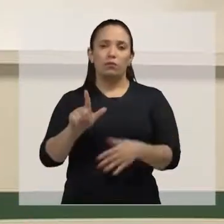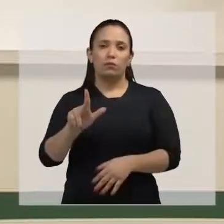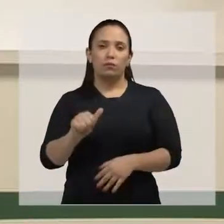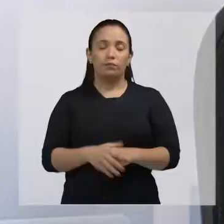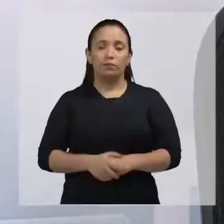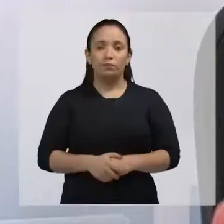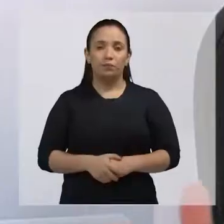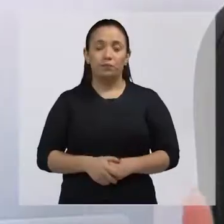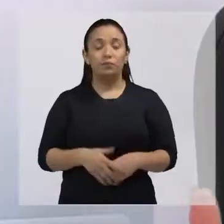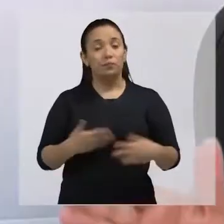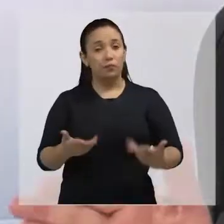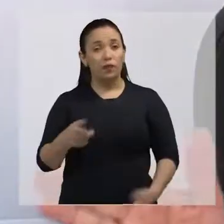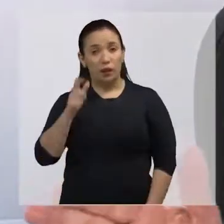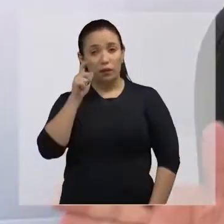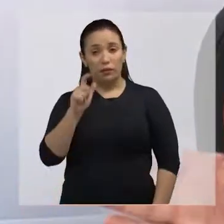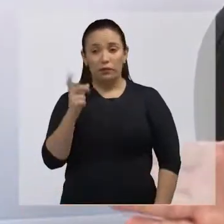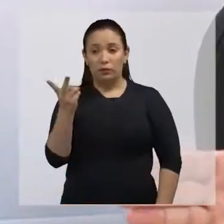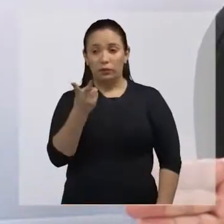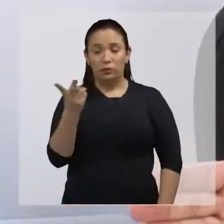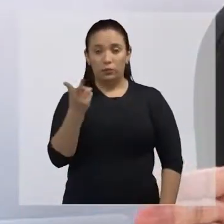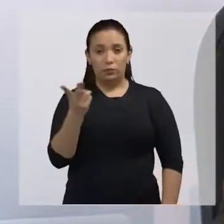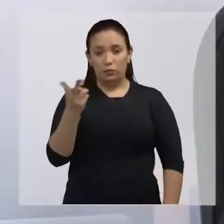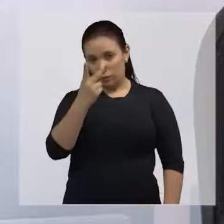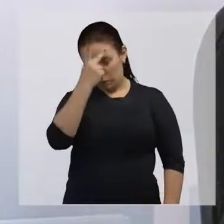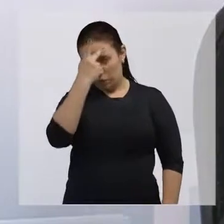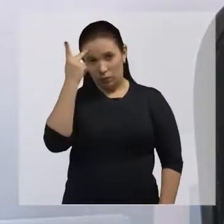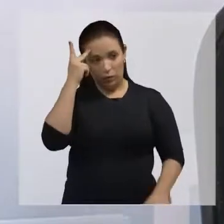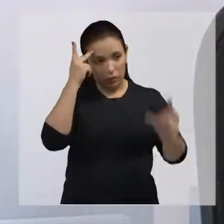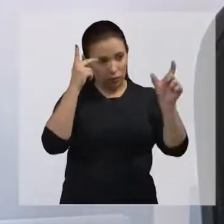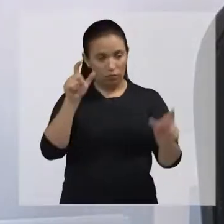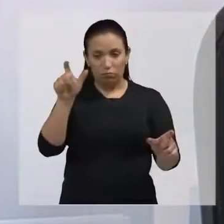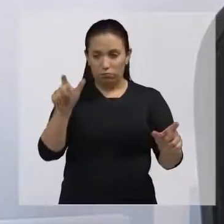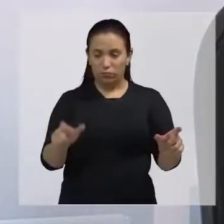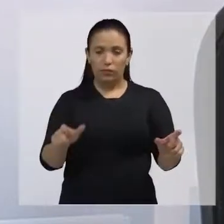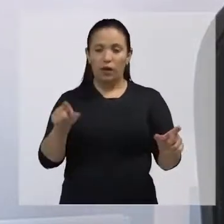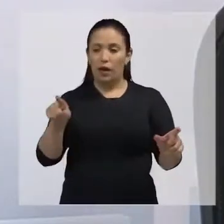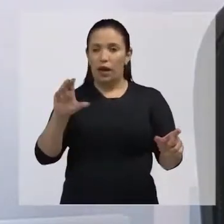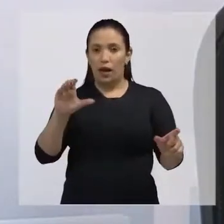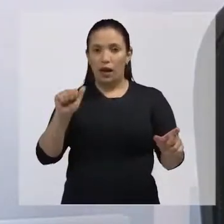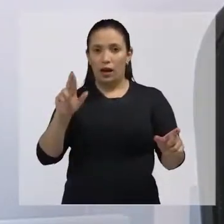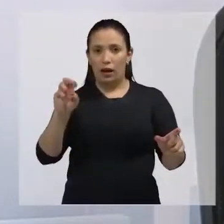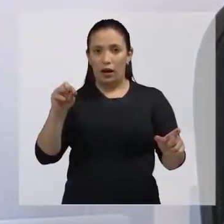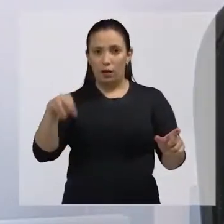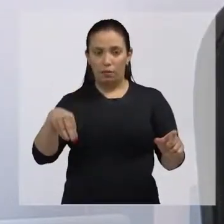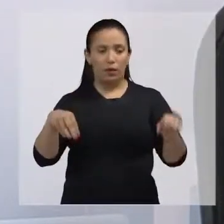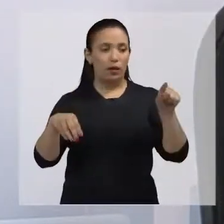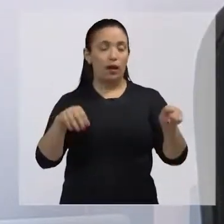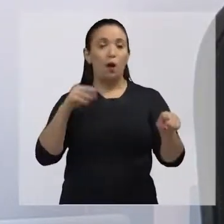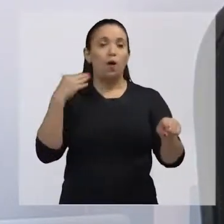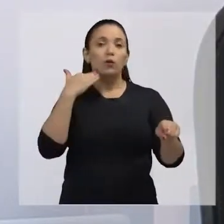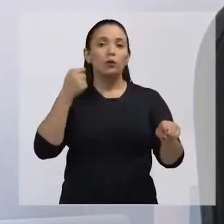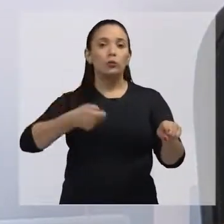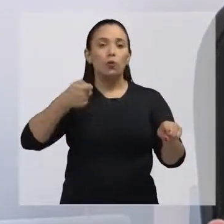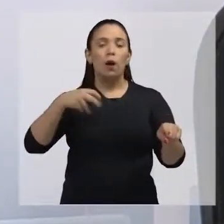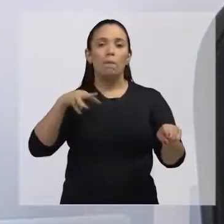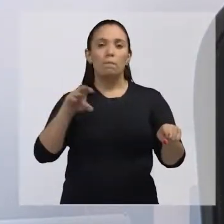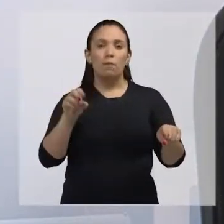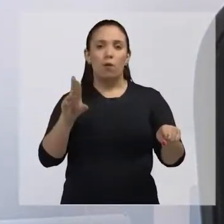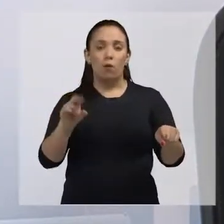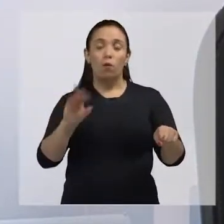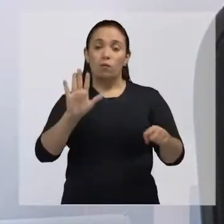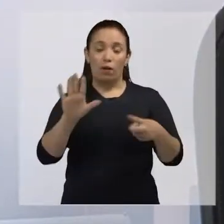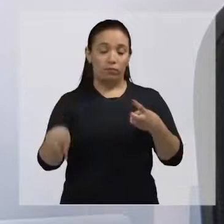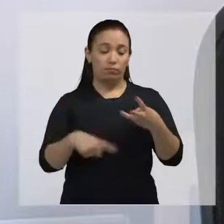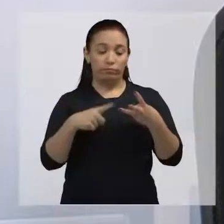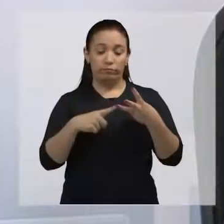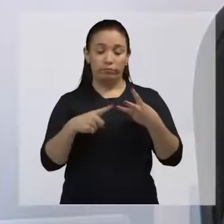duas figuras foram interessantes, né? Foram primordiais. Carmen Lúcia e Sérgio Moro. Agora, a terceira figura